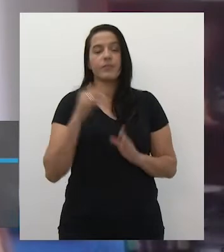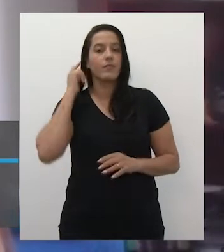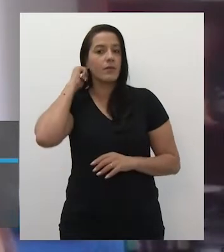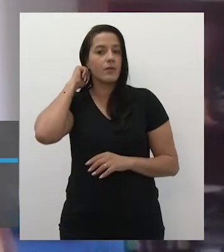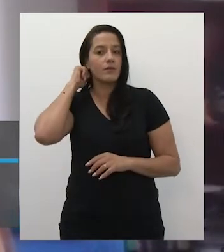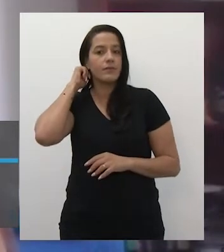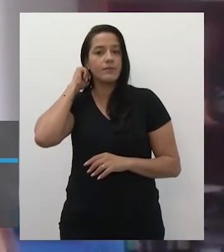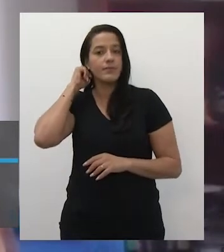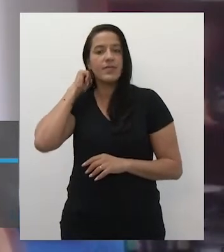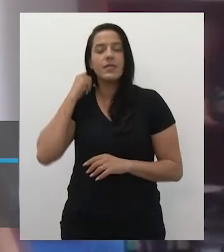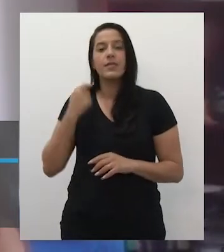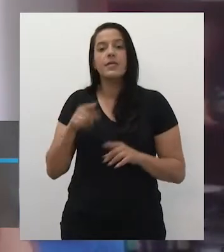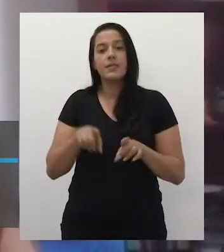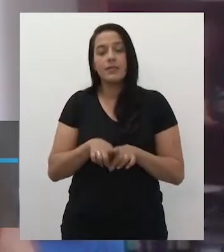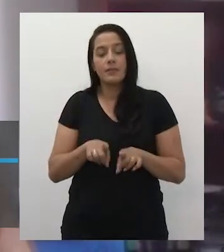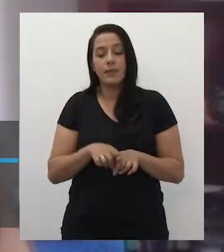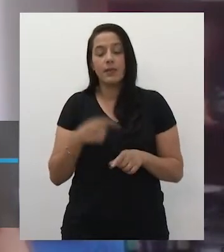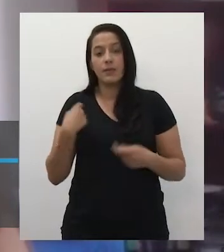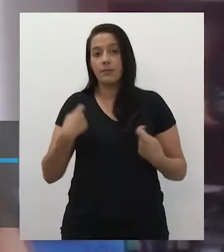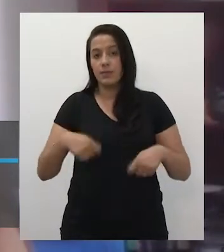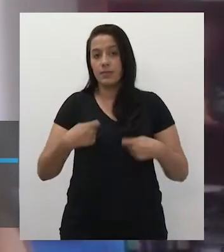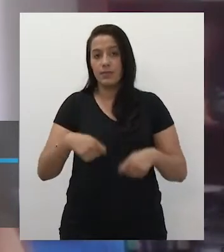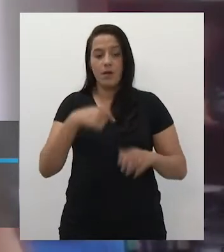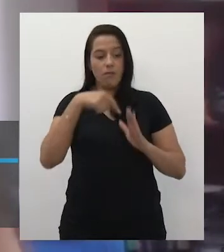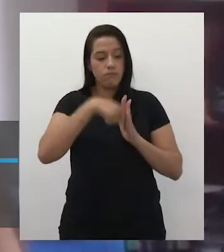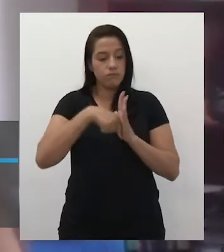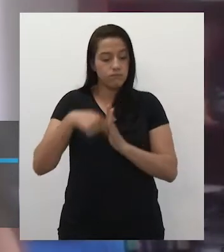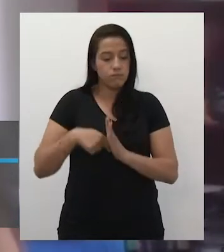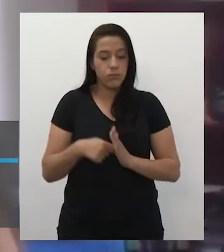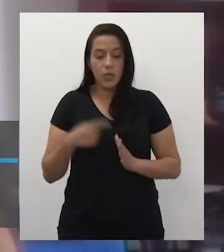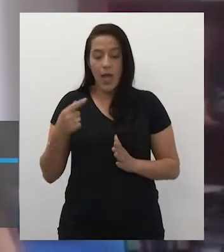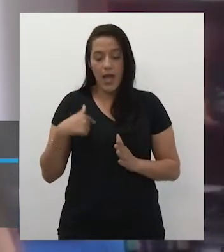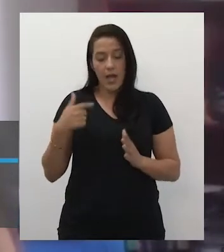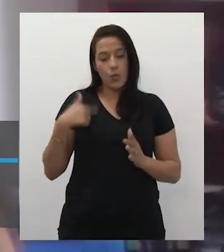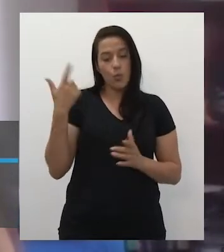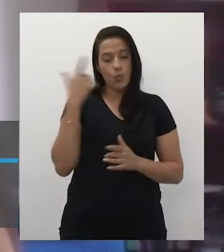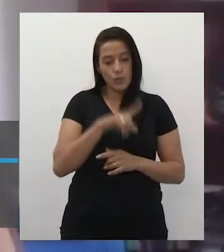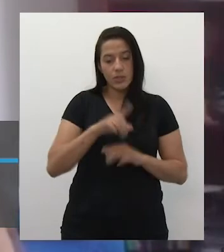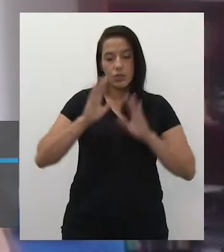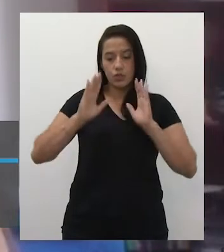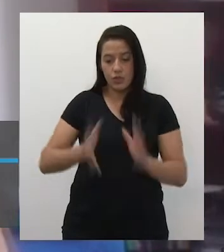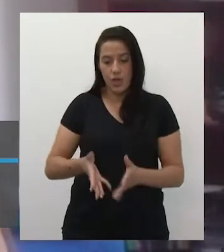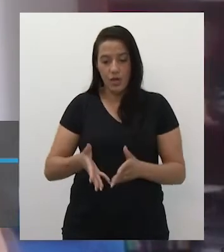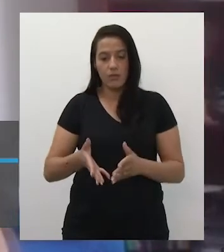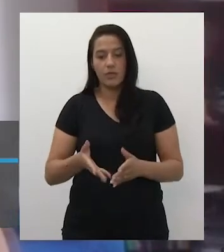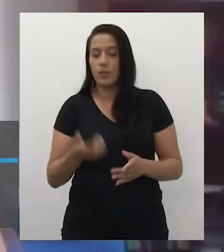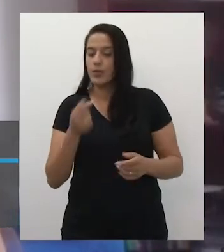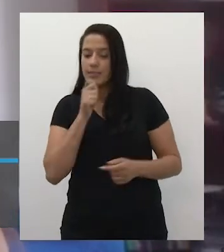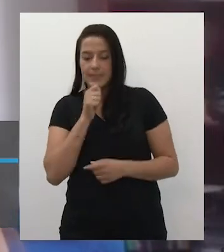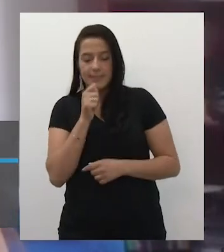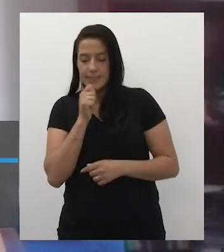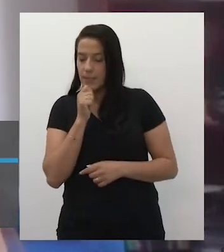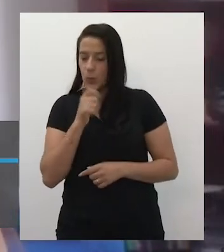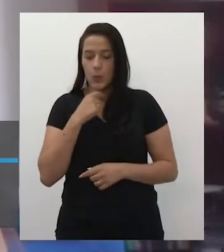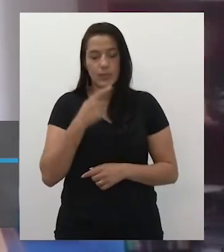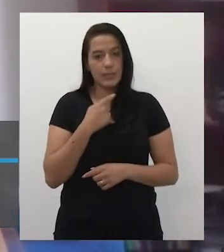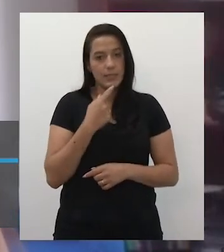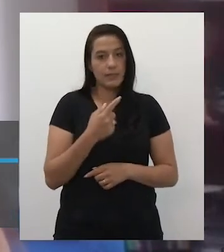essa atividade é. Então, essa atividade vai me durar o período todo da manhã, então em 1 hora eu